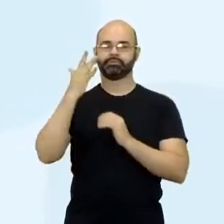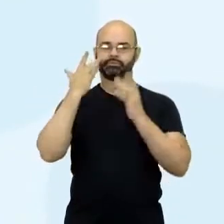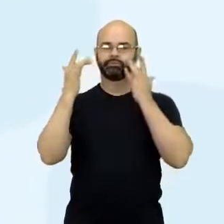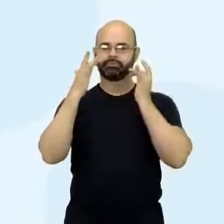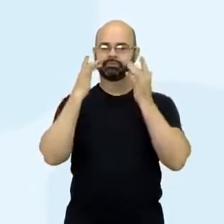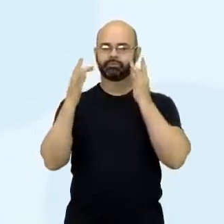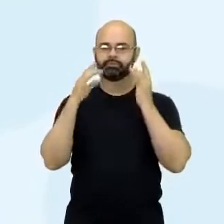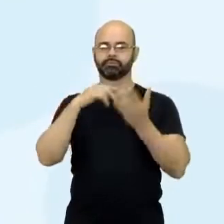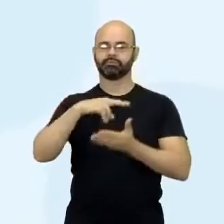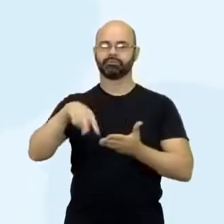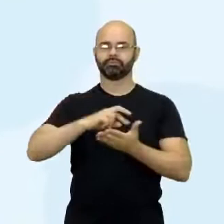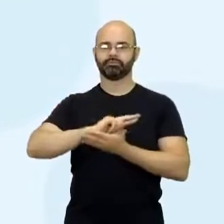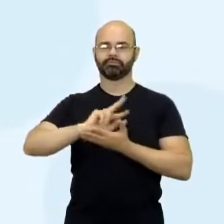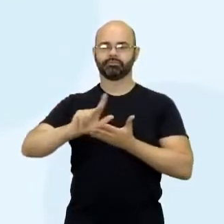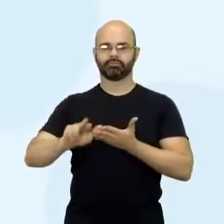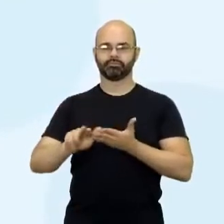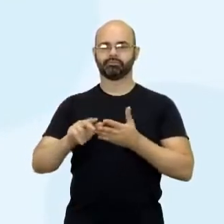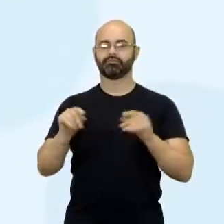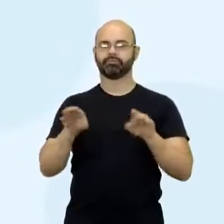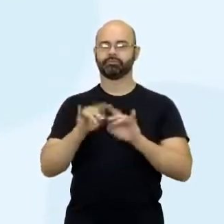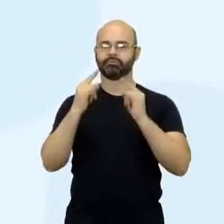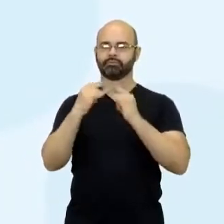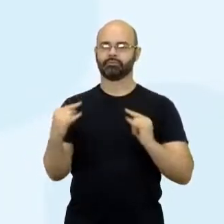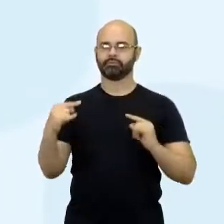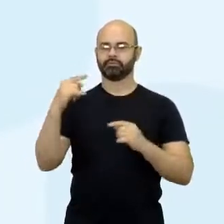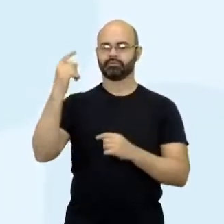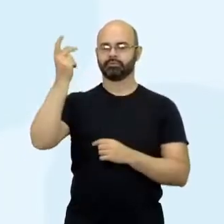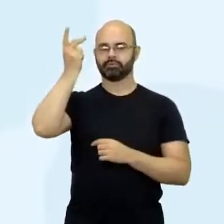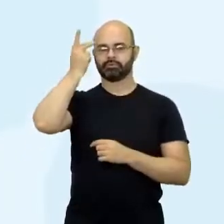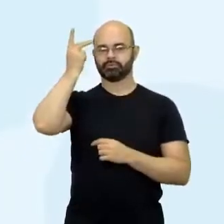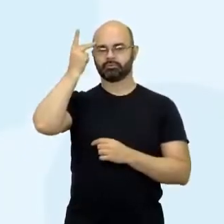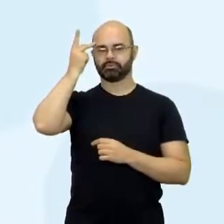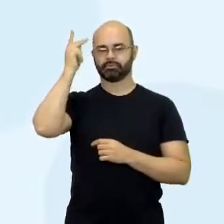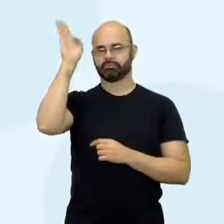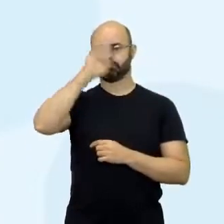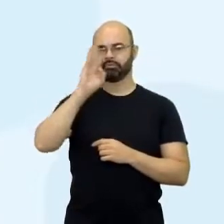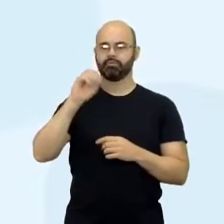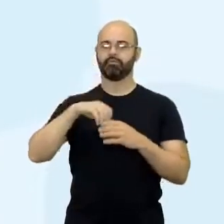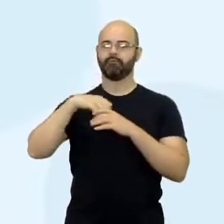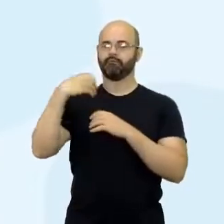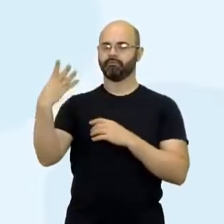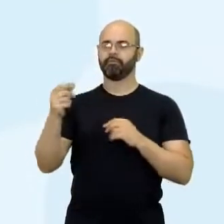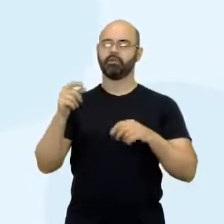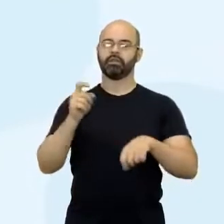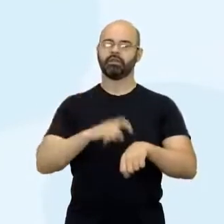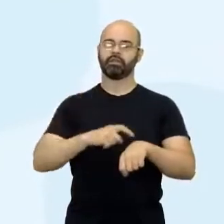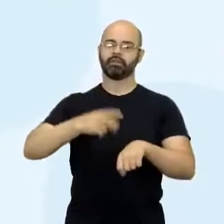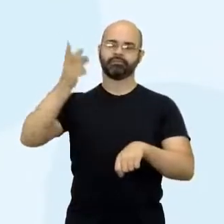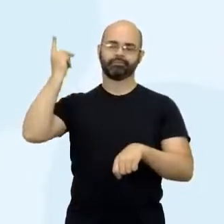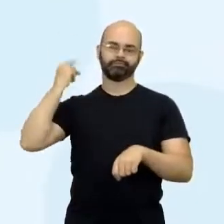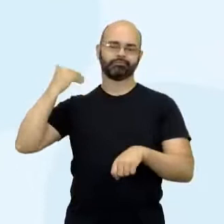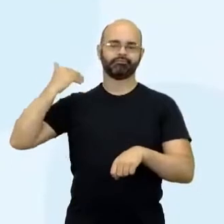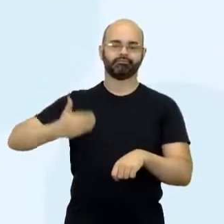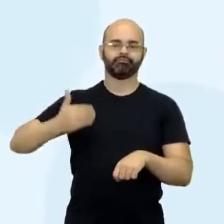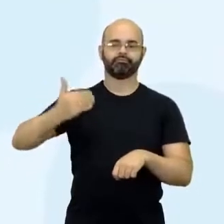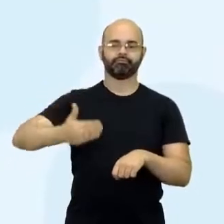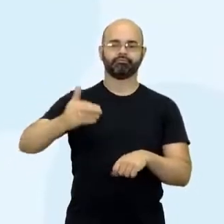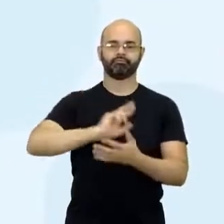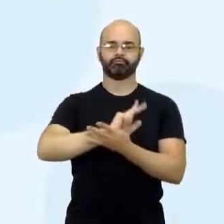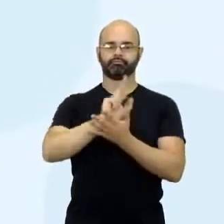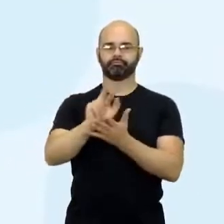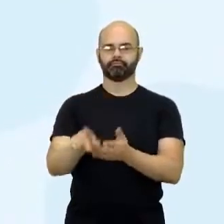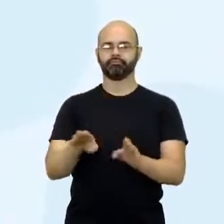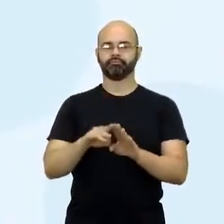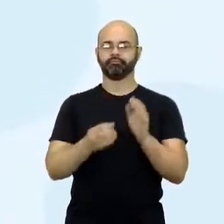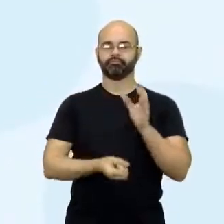teatro circense e circos paulistas. Brasileiros e estrangeiros de diferentes épocas, investigando os modos de